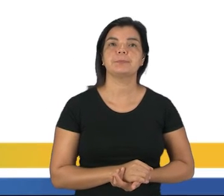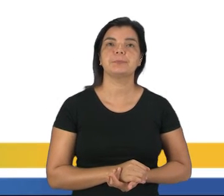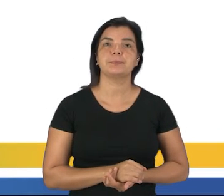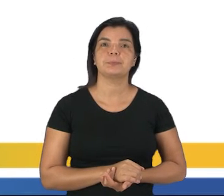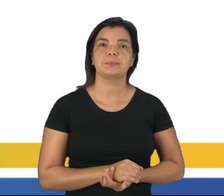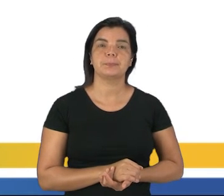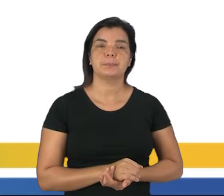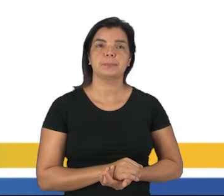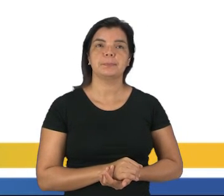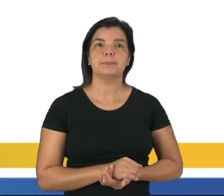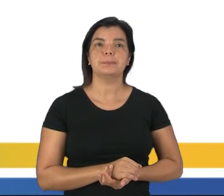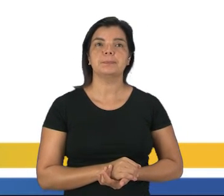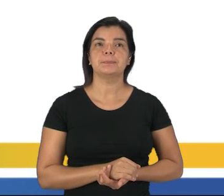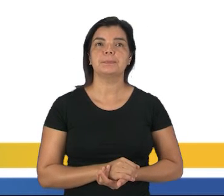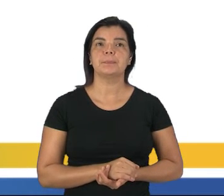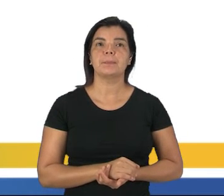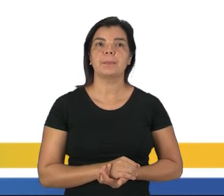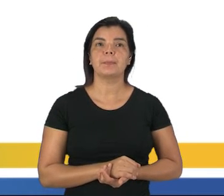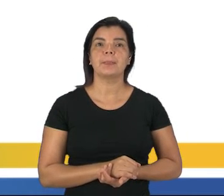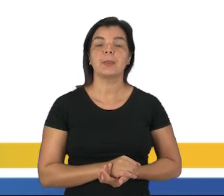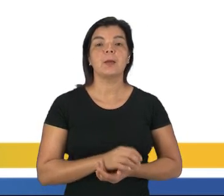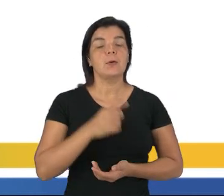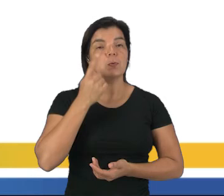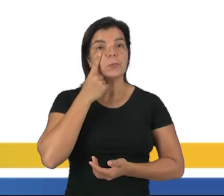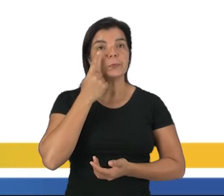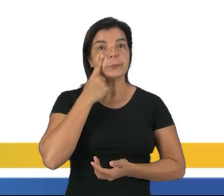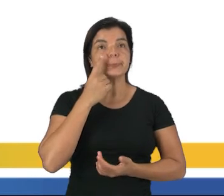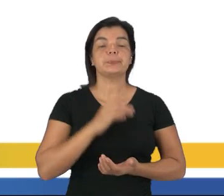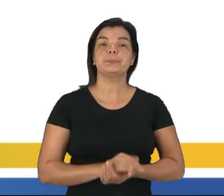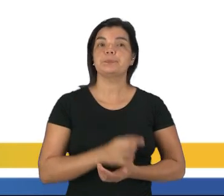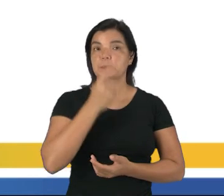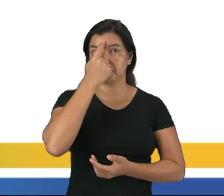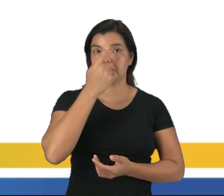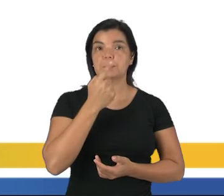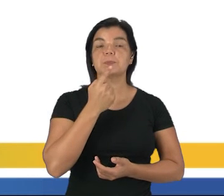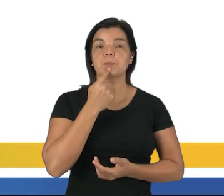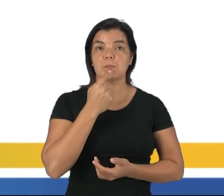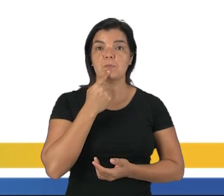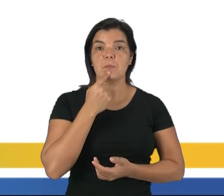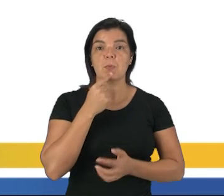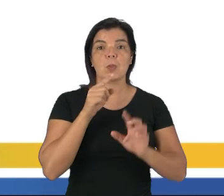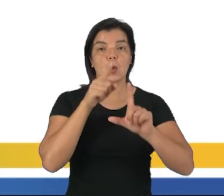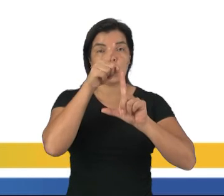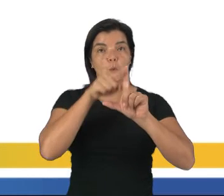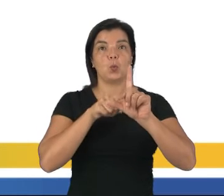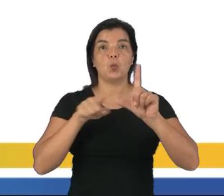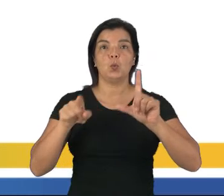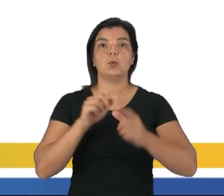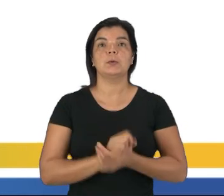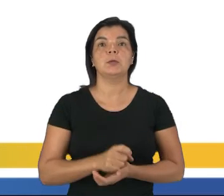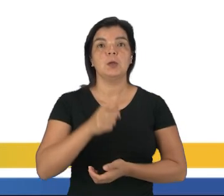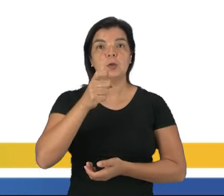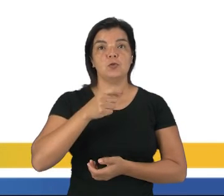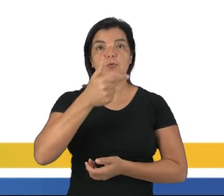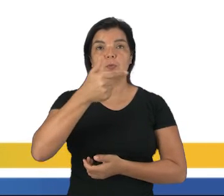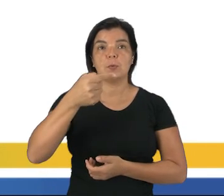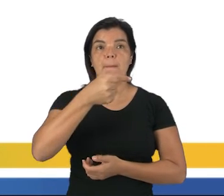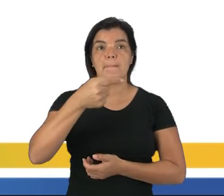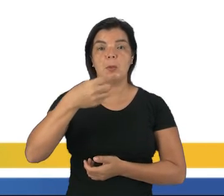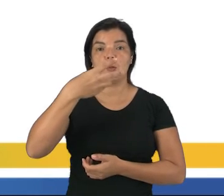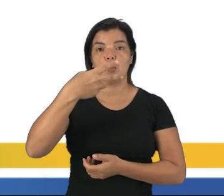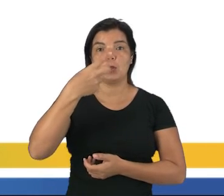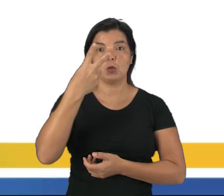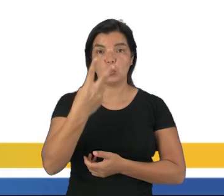se a concavidade for voltada para cima. Vamos observar aqui na imagem abaixo o gráfico da função x²